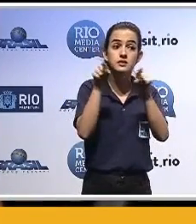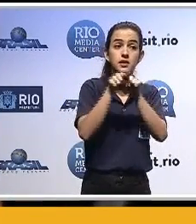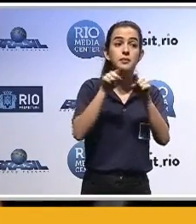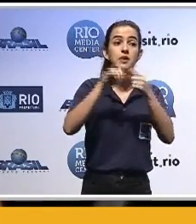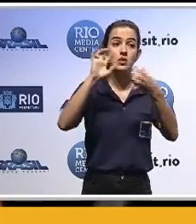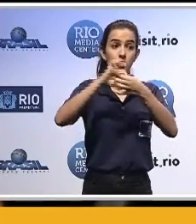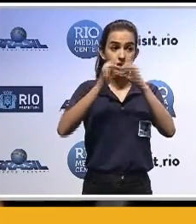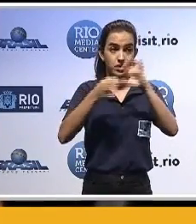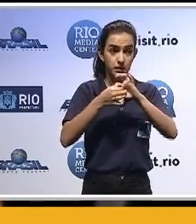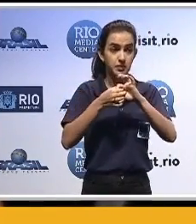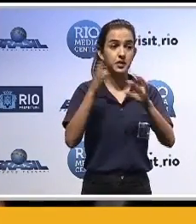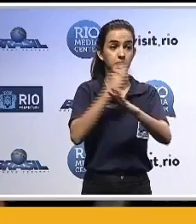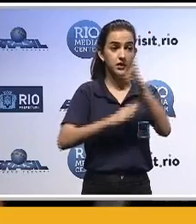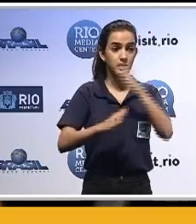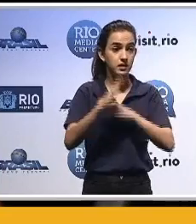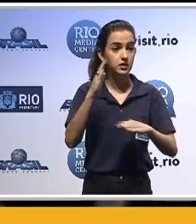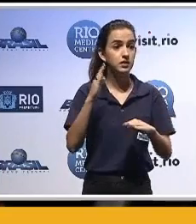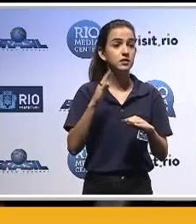Paralímpicos,